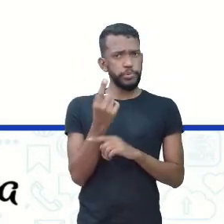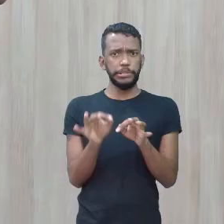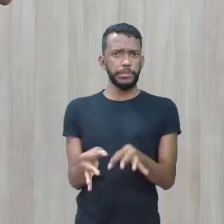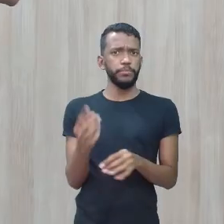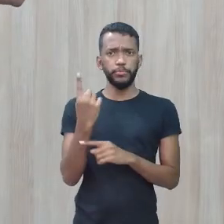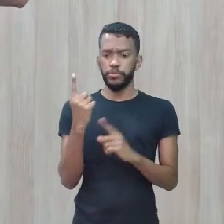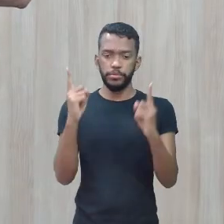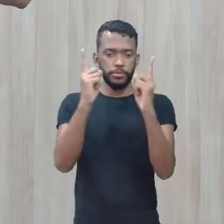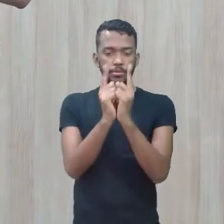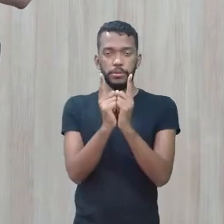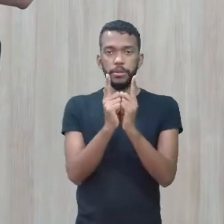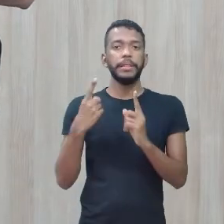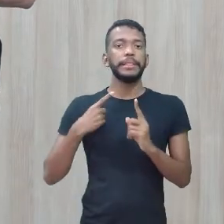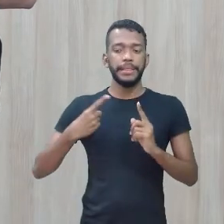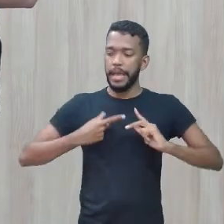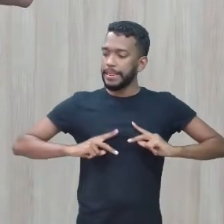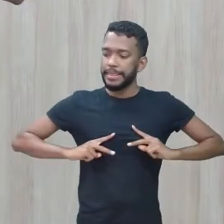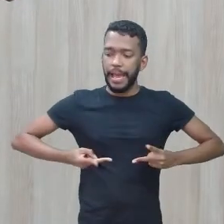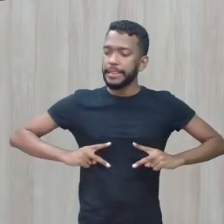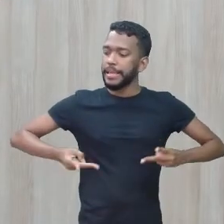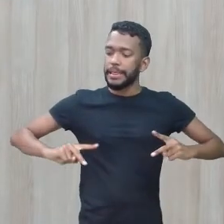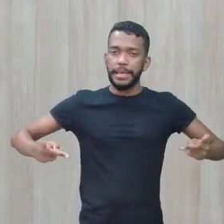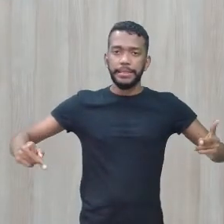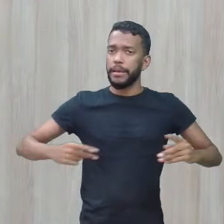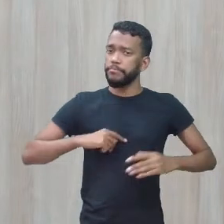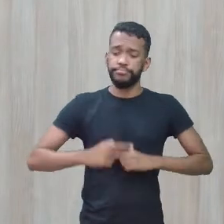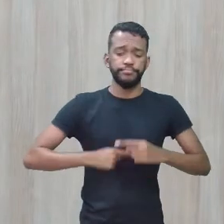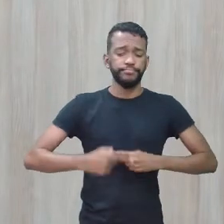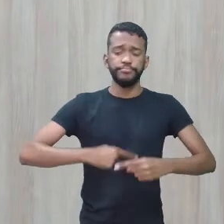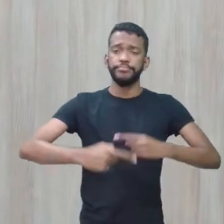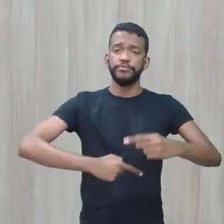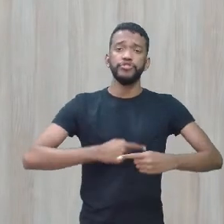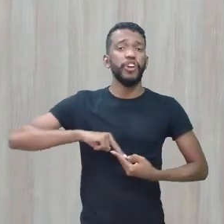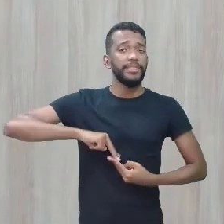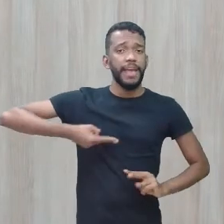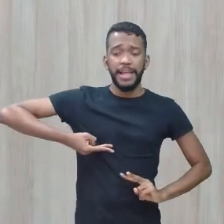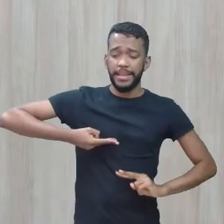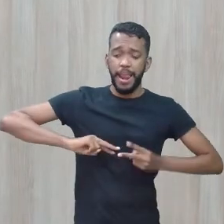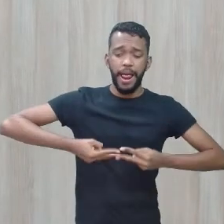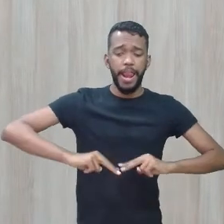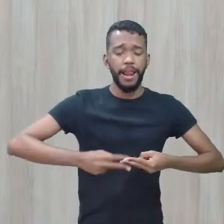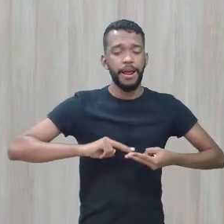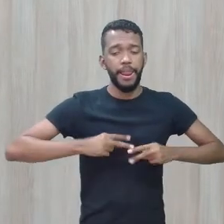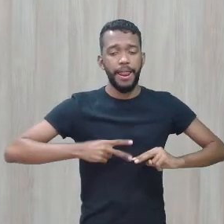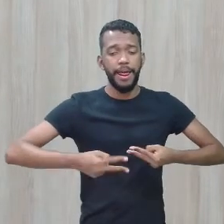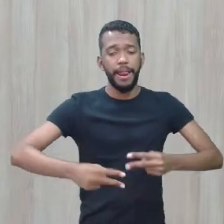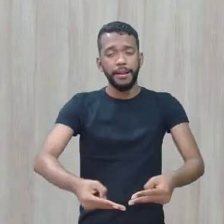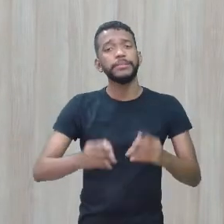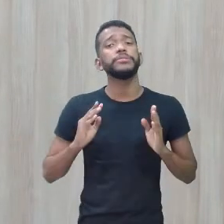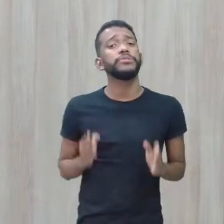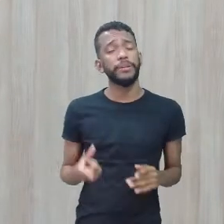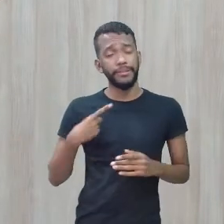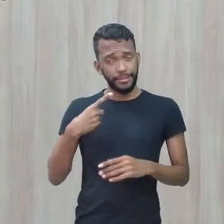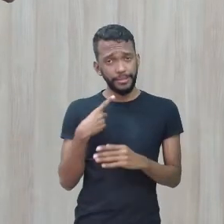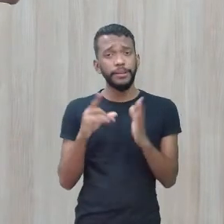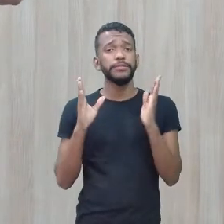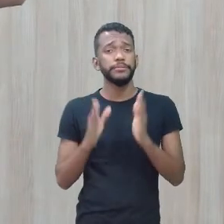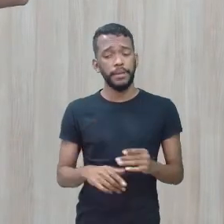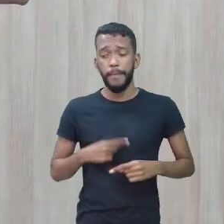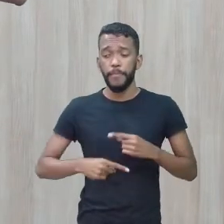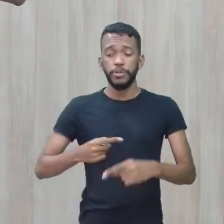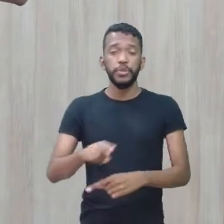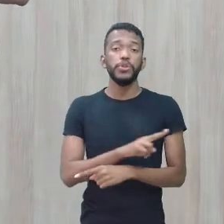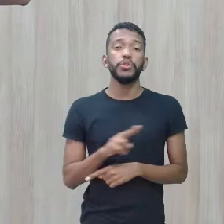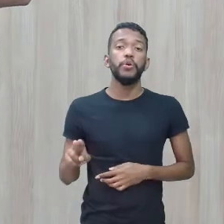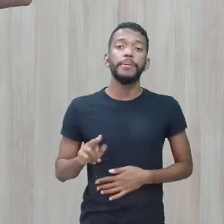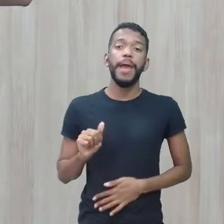consegue originar descendentes geneticamente iguais a ele. Então, essa reprodução é chamada